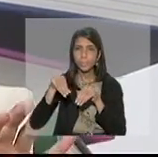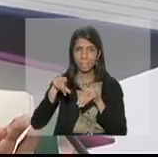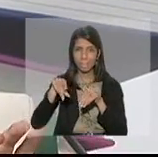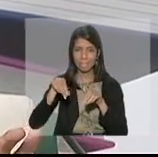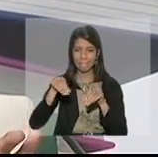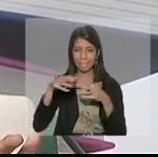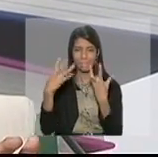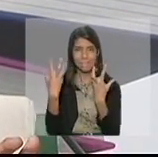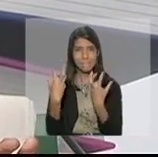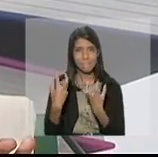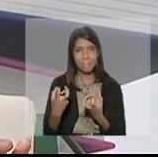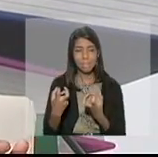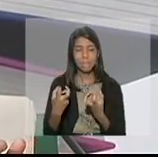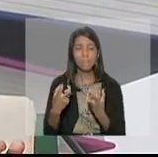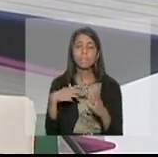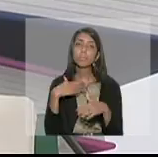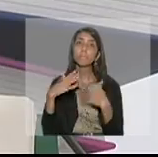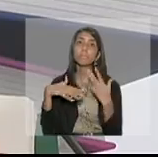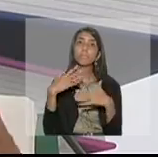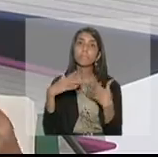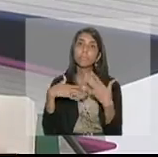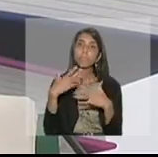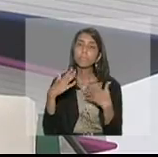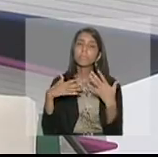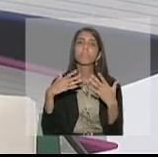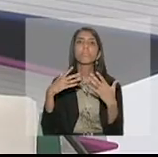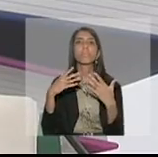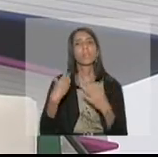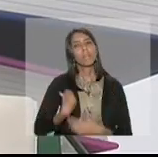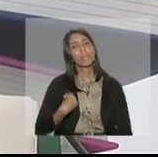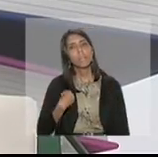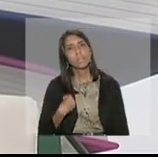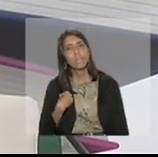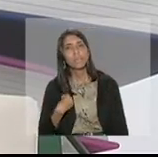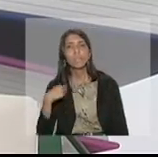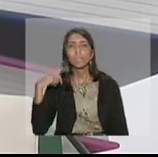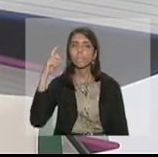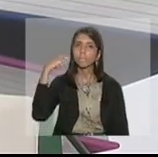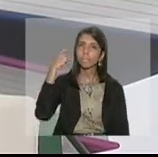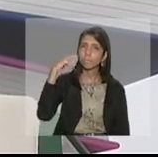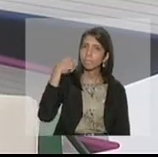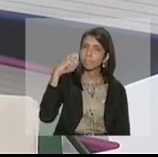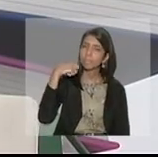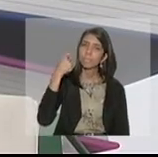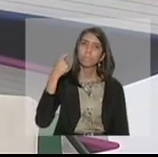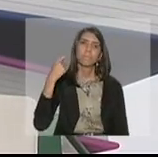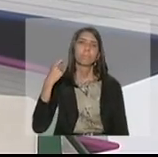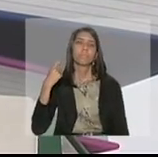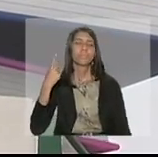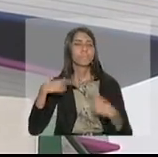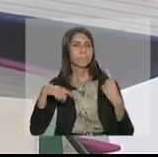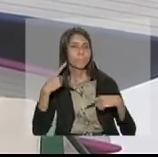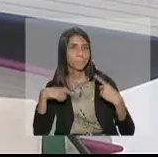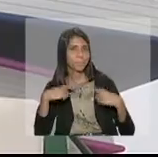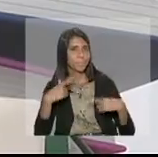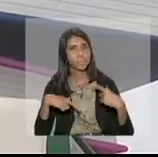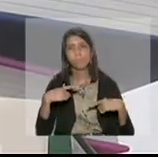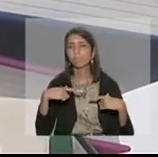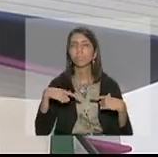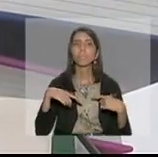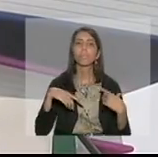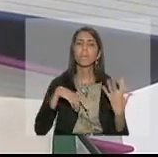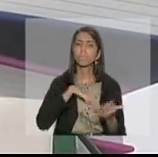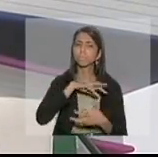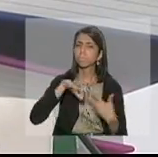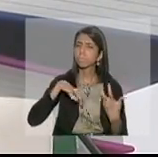terra seca. E aí, com toda essa questão da minha vida artística, com toda essa questão política, com todo